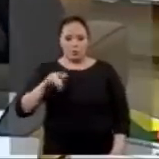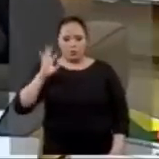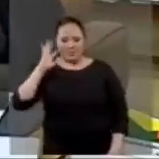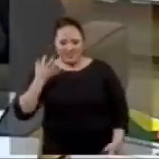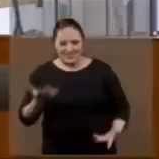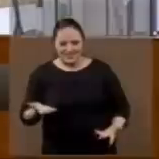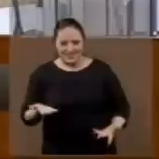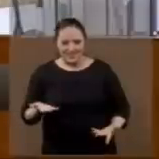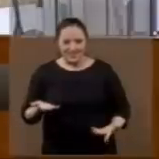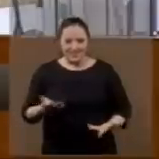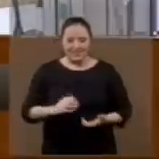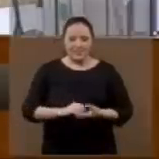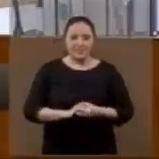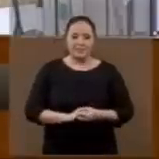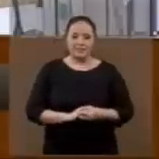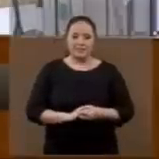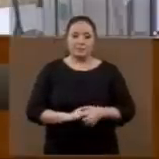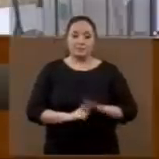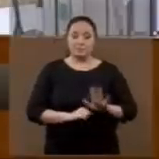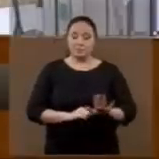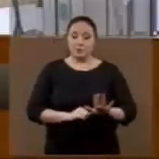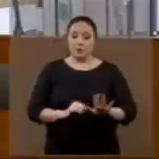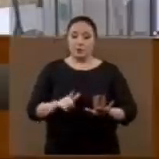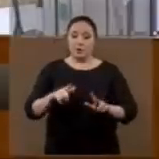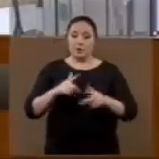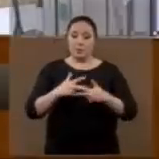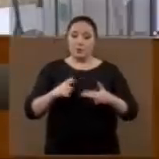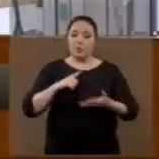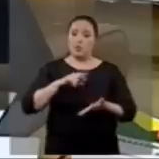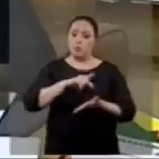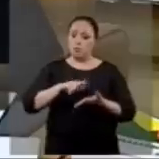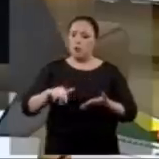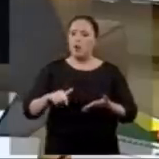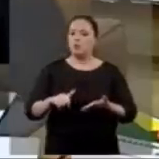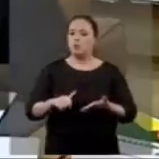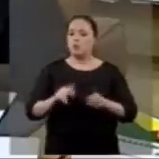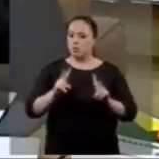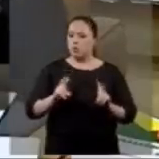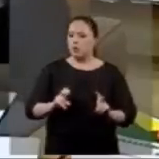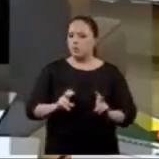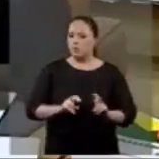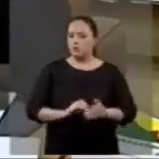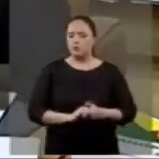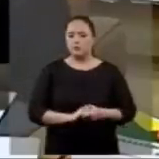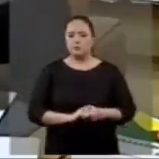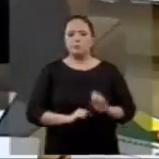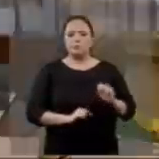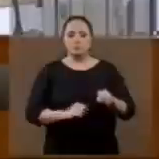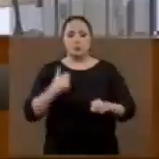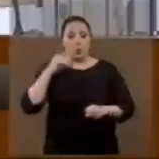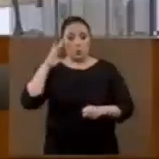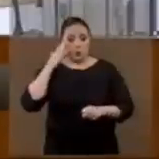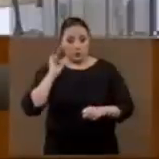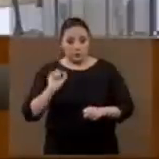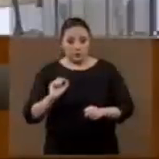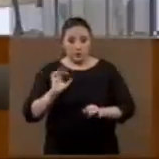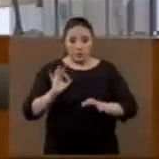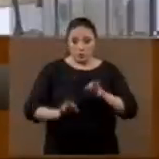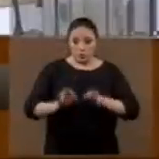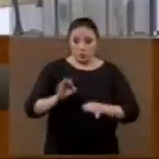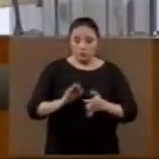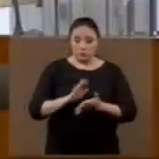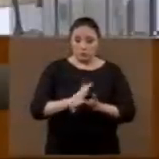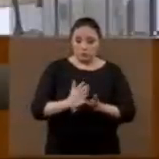Não, mas esse é um dado que nós temos em várias ocasiões, ministro. Não, eu entendo. A julgar